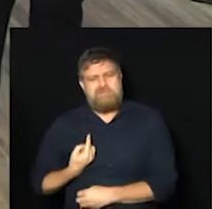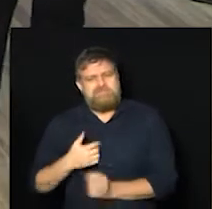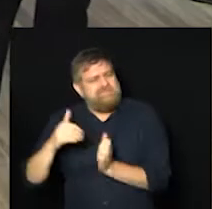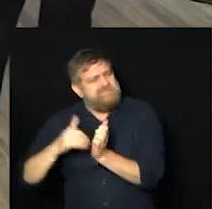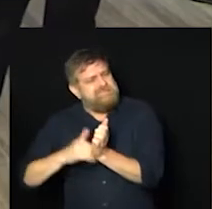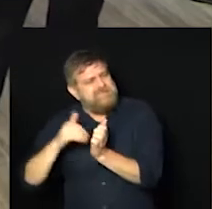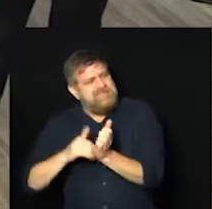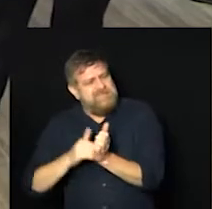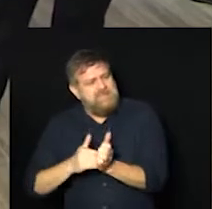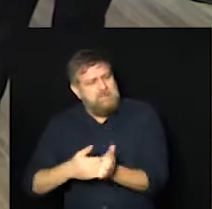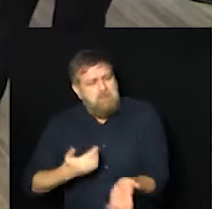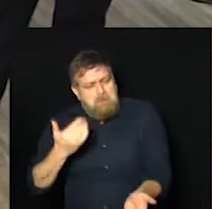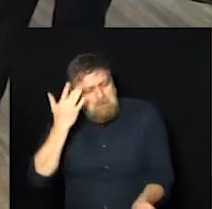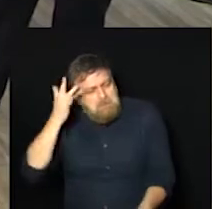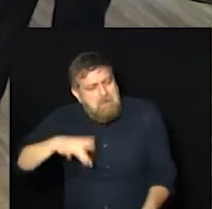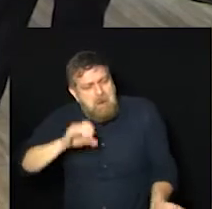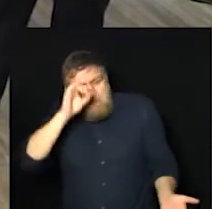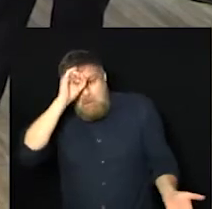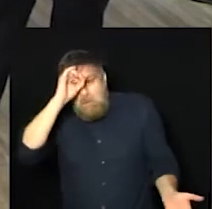sabíamos.